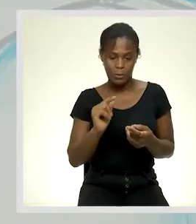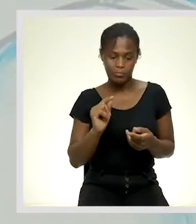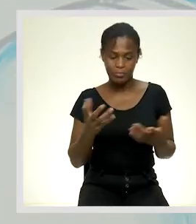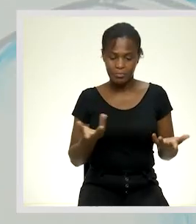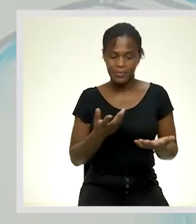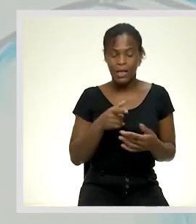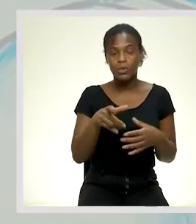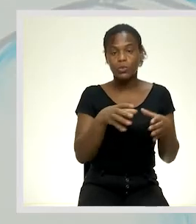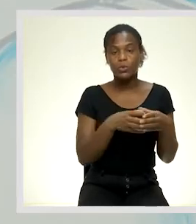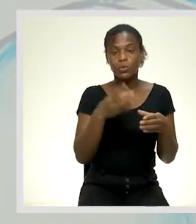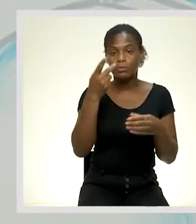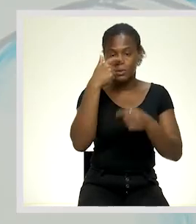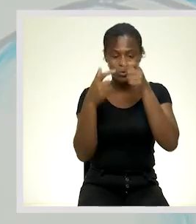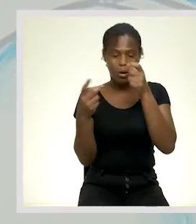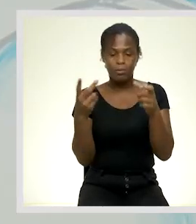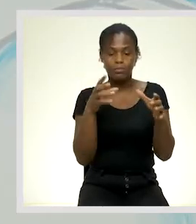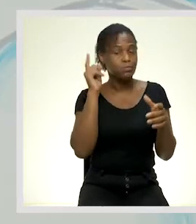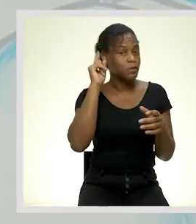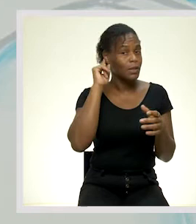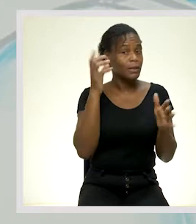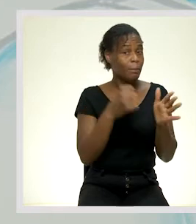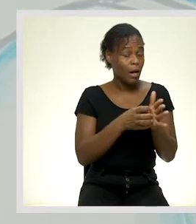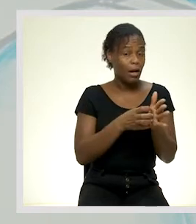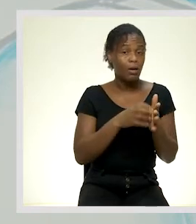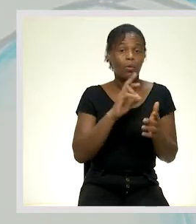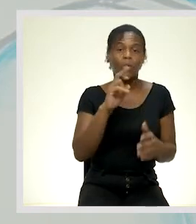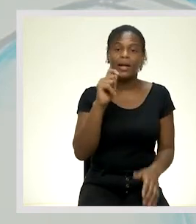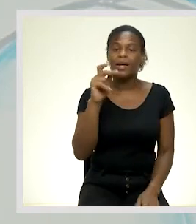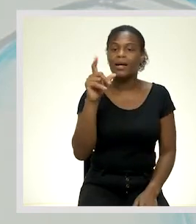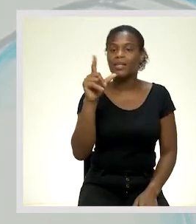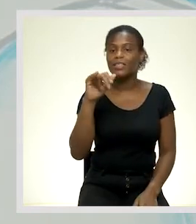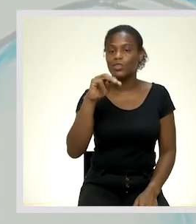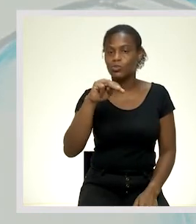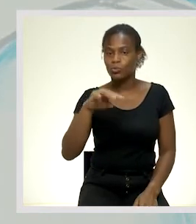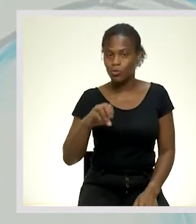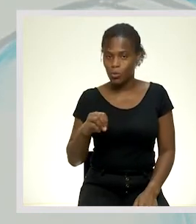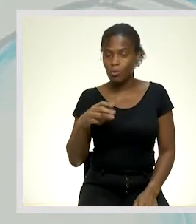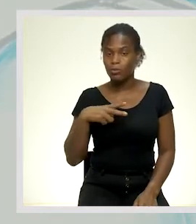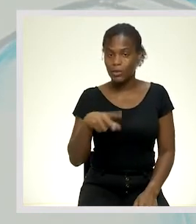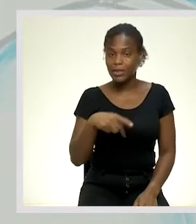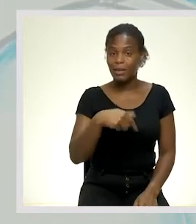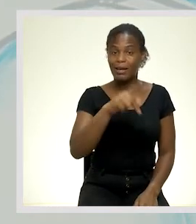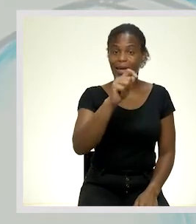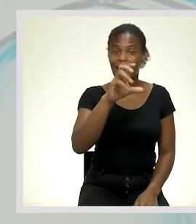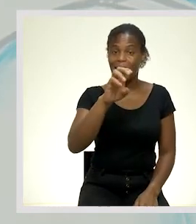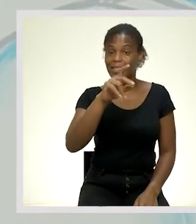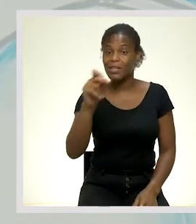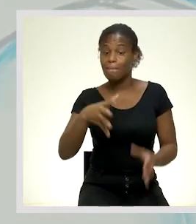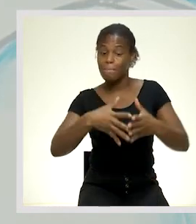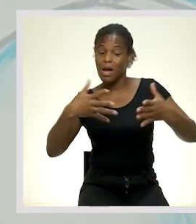Nesse conjunto de figuras importantes e marcantes do realismo português, temos o Eça de Queiroz, que foi o